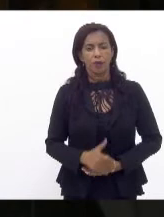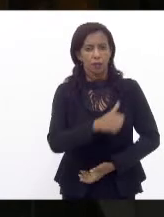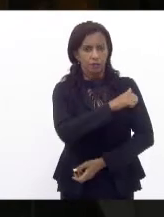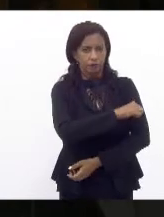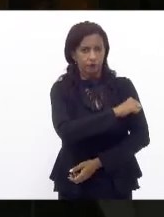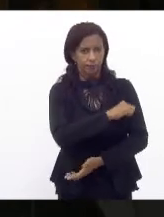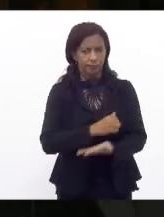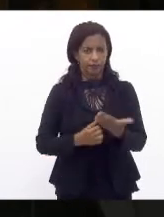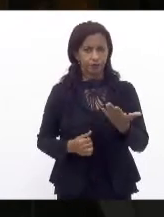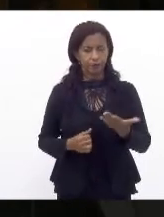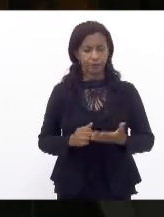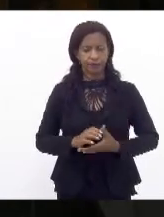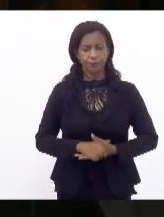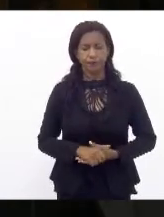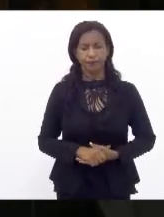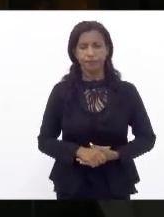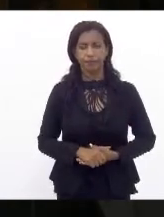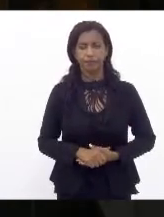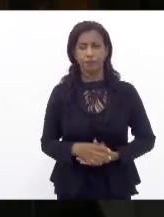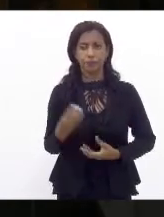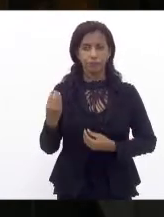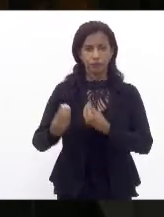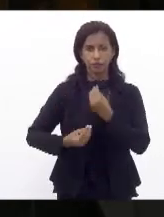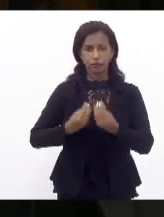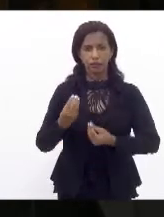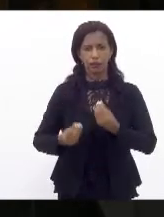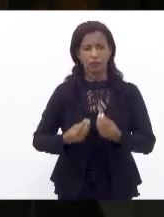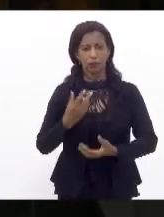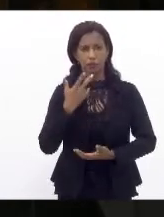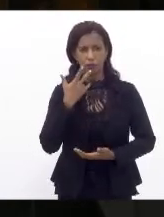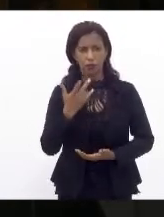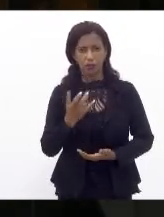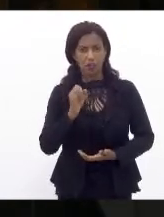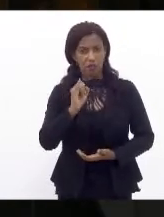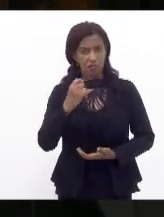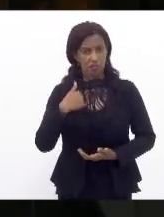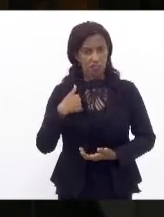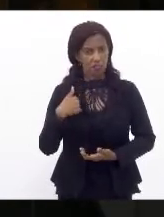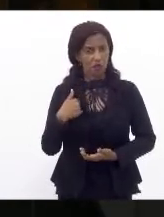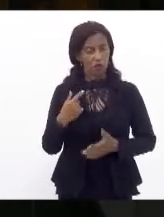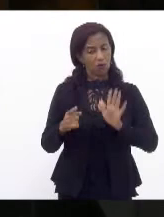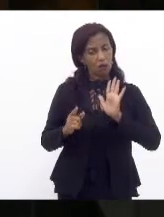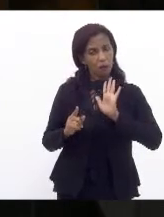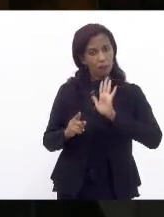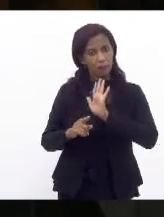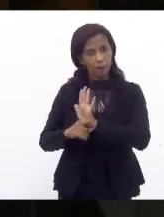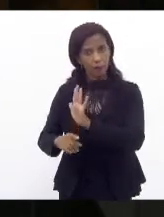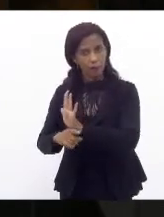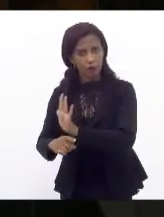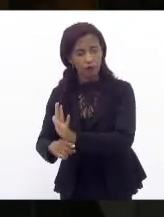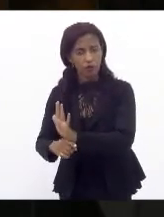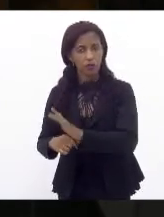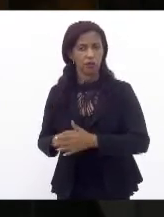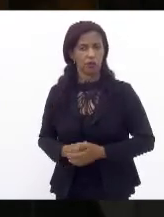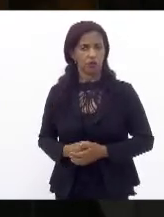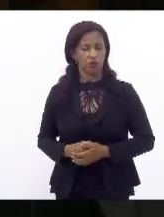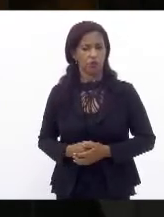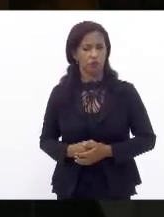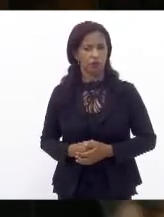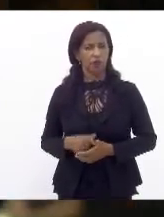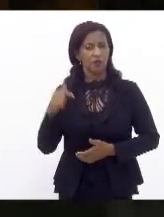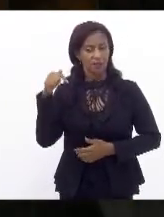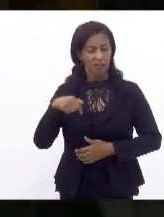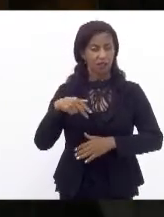Rejane. E como eu disse, se eu fiz essa defesa muitas vezes